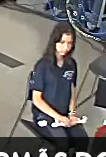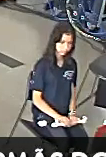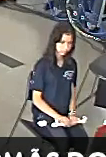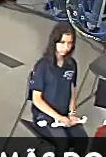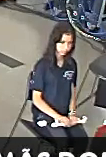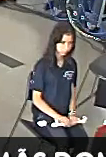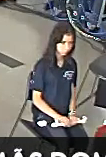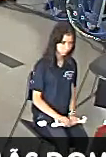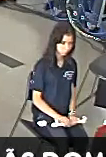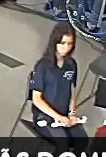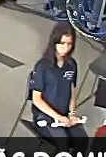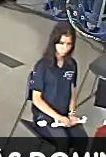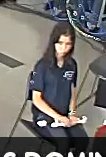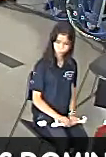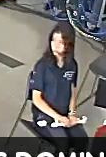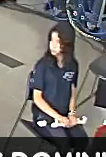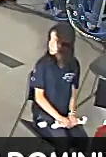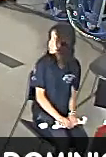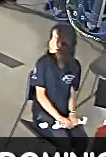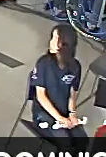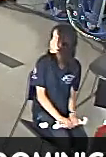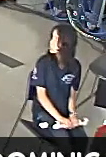nós vamos entregar? Aqui na frente? Aqui.